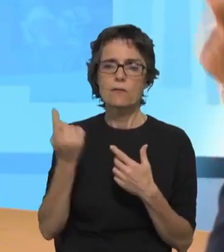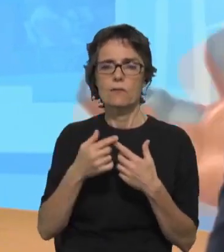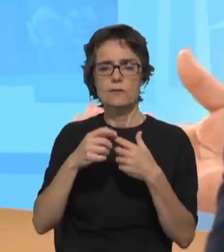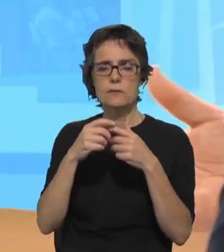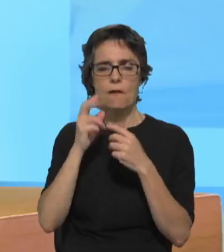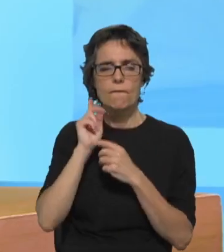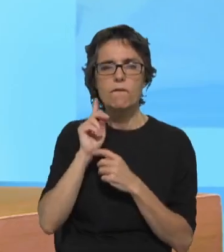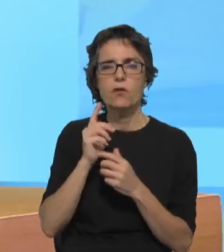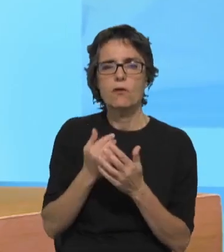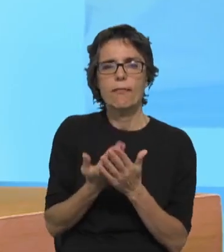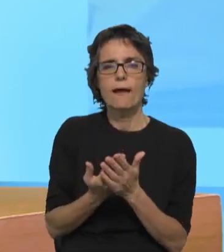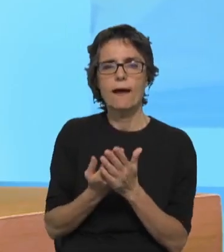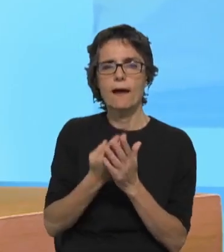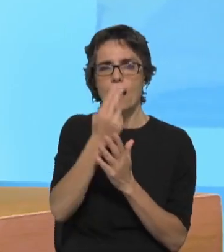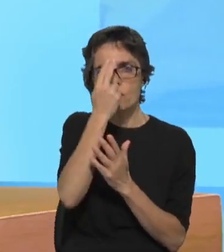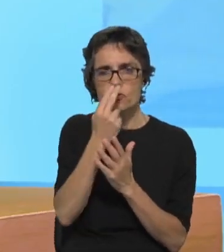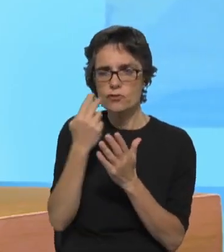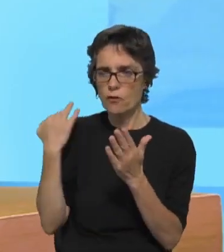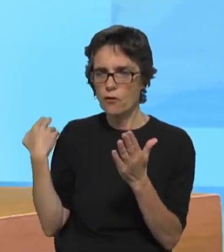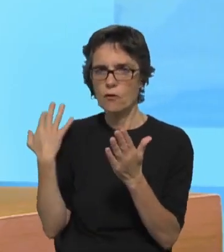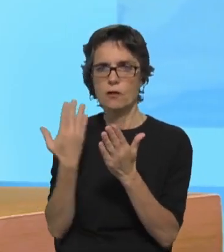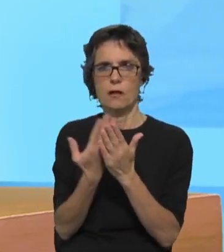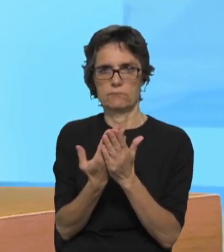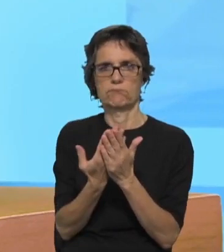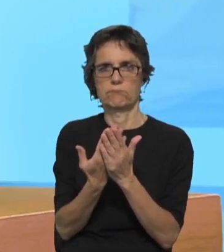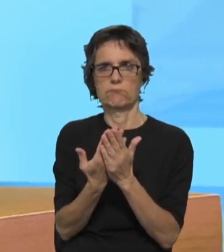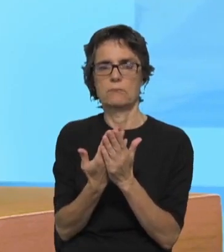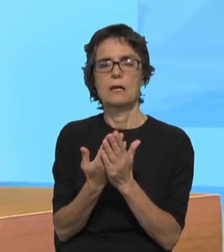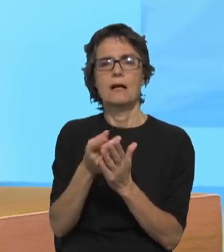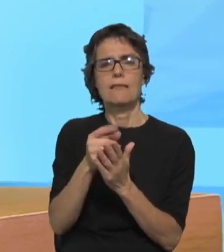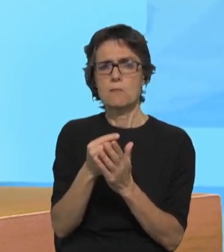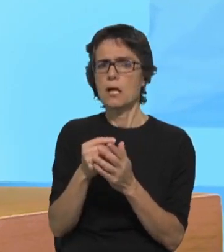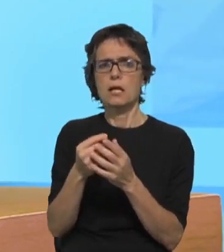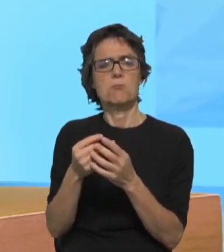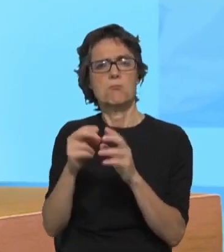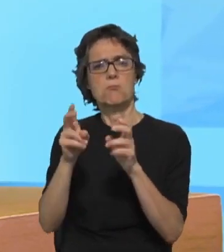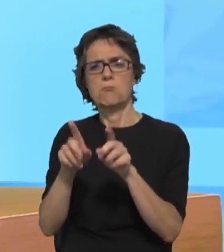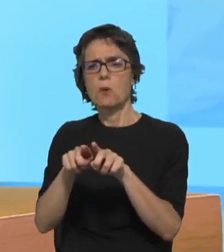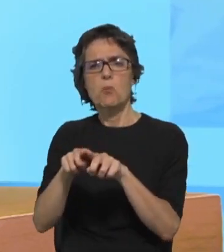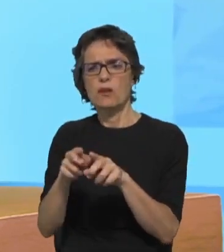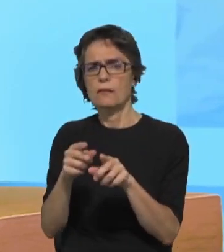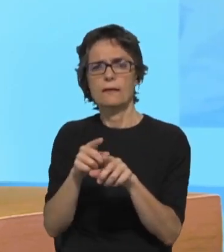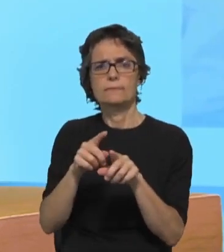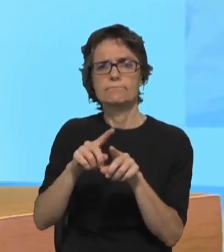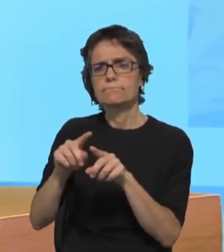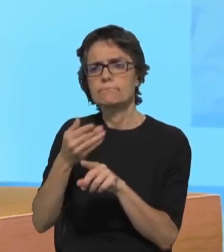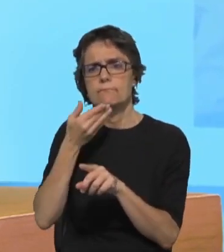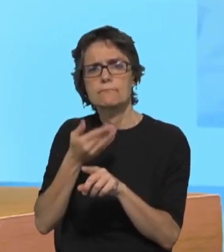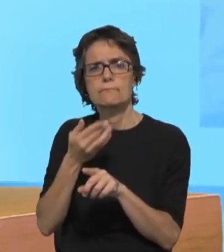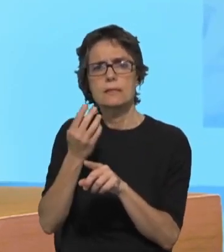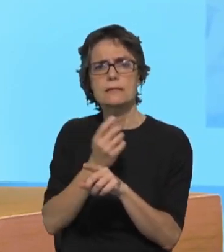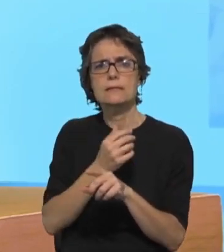valorizar a história, de valorizar as dimensões até políticas de experiência da fé.